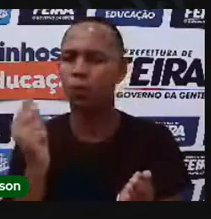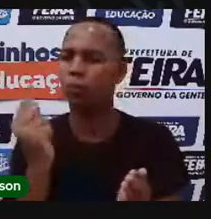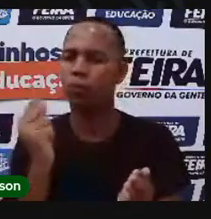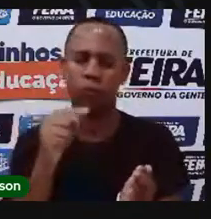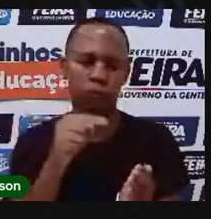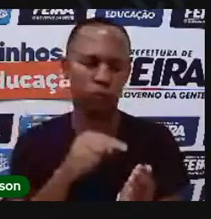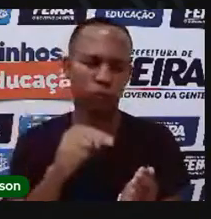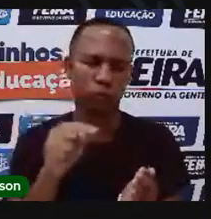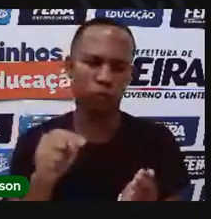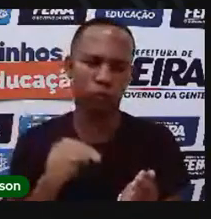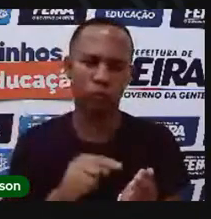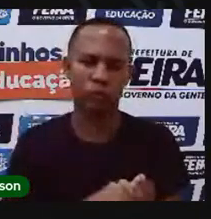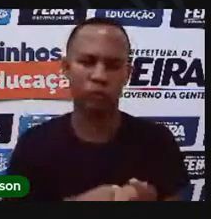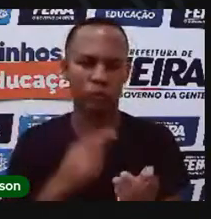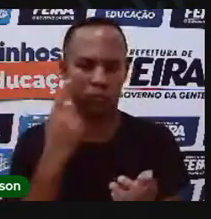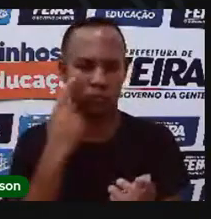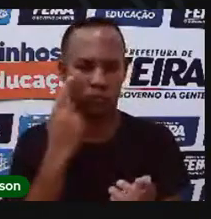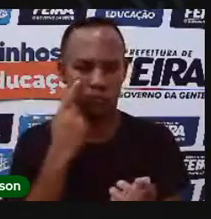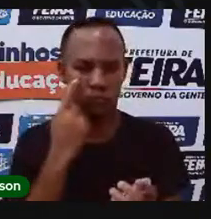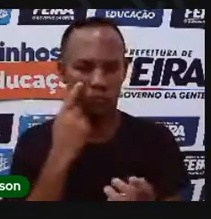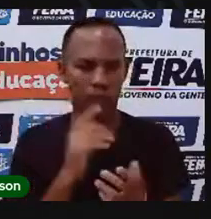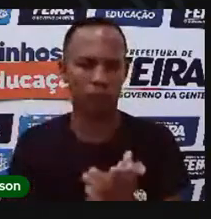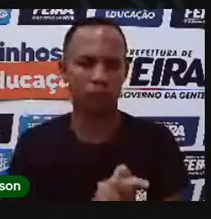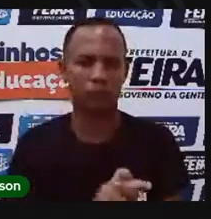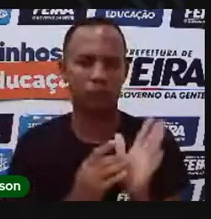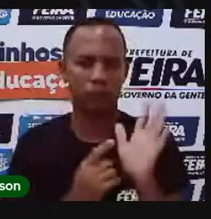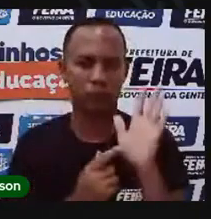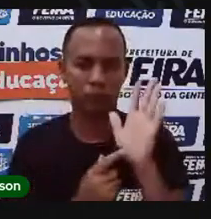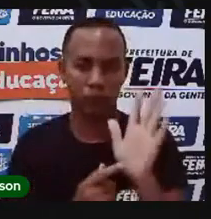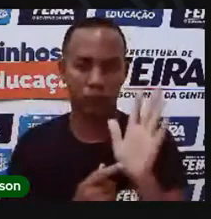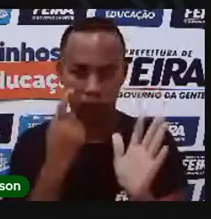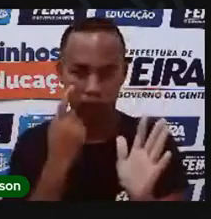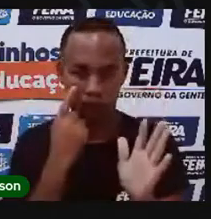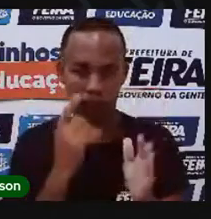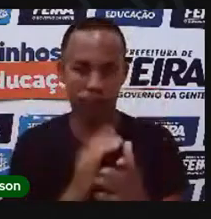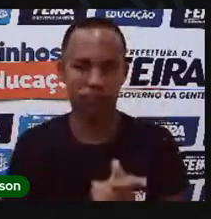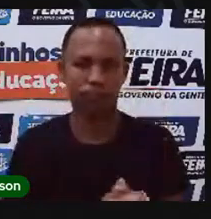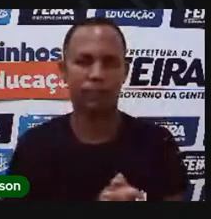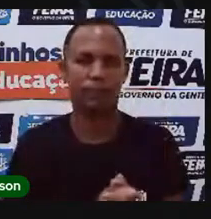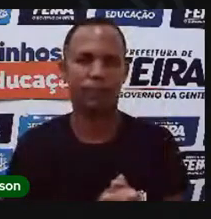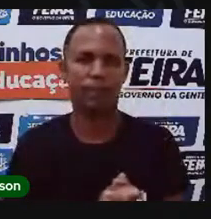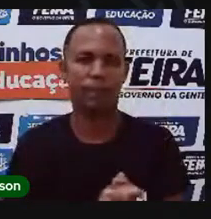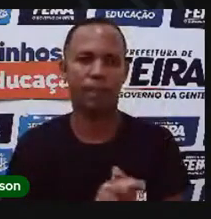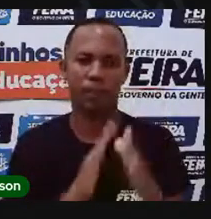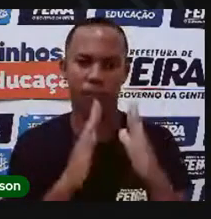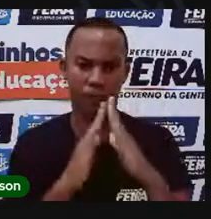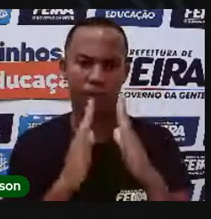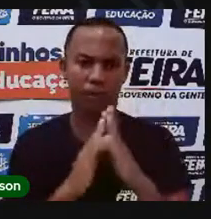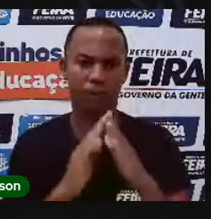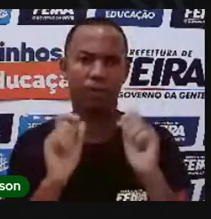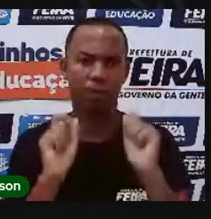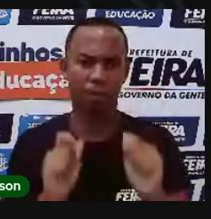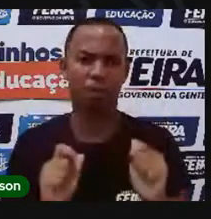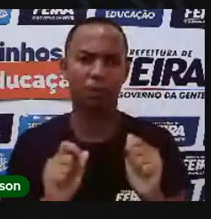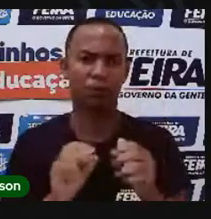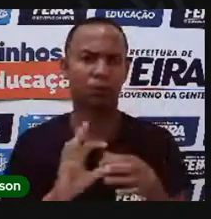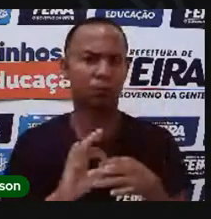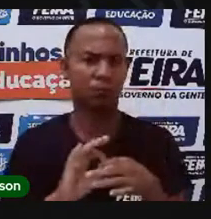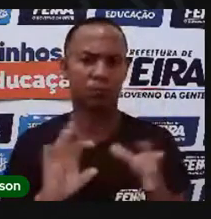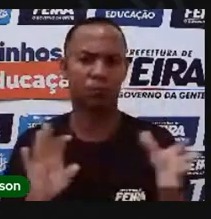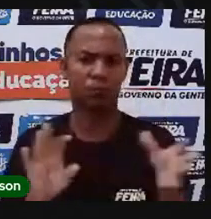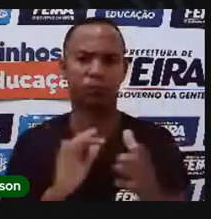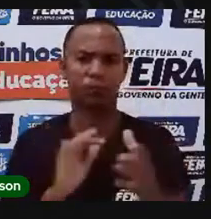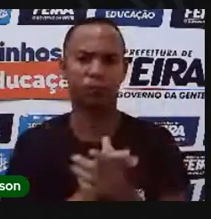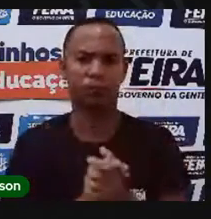dedo. A Pró vai fazer com o próprio dedo para vocês verem, na verdade, como é possível fazer isso na casa de vocês, certo? E aí, o que que a gente